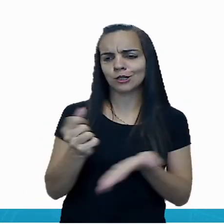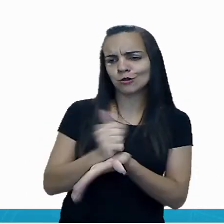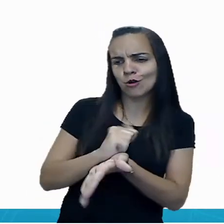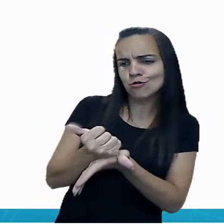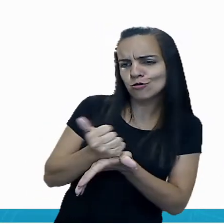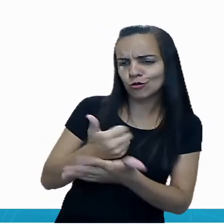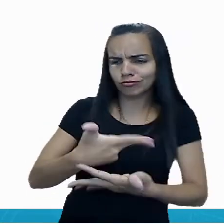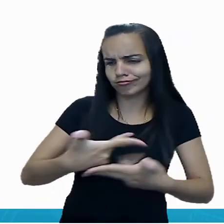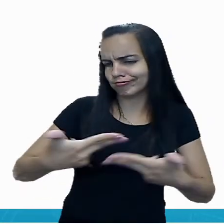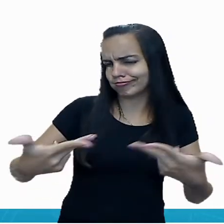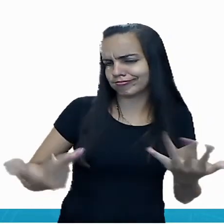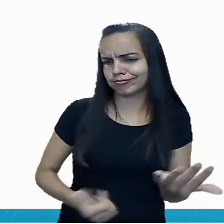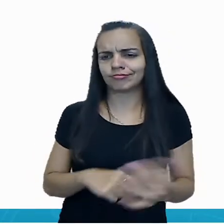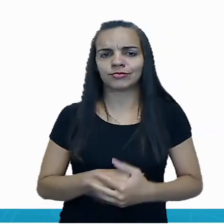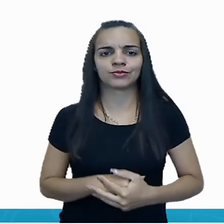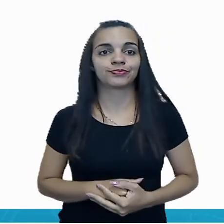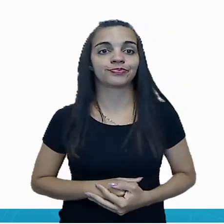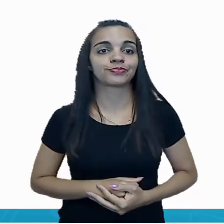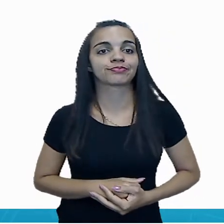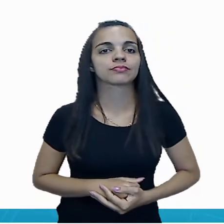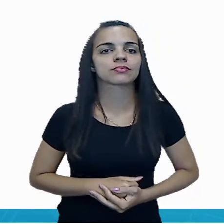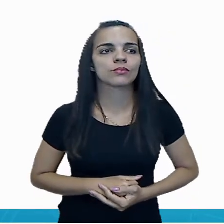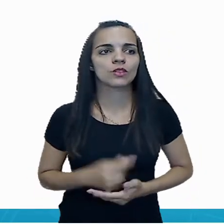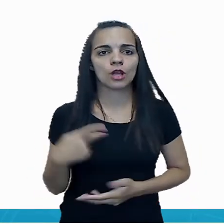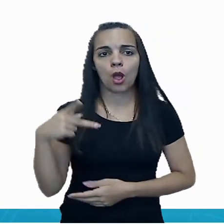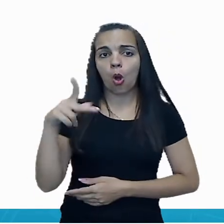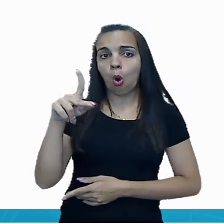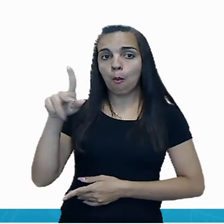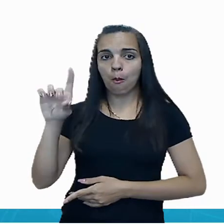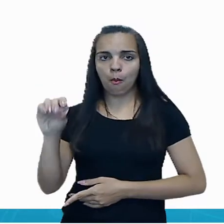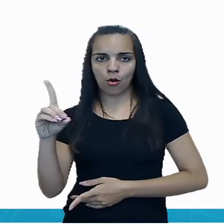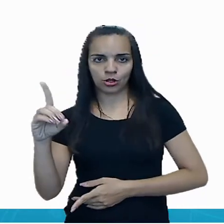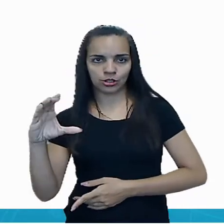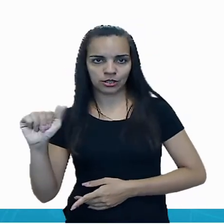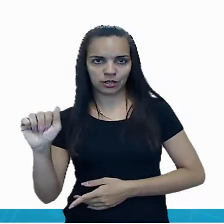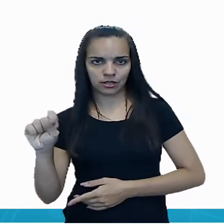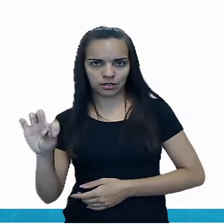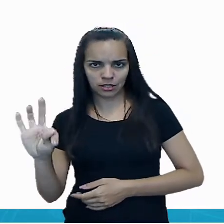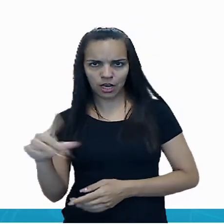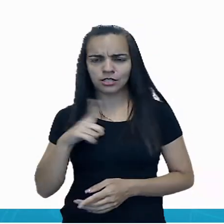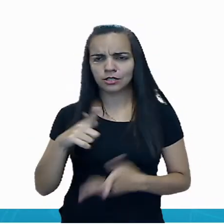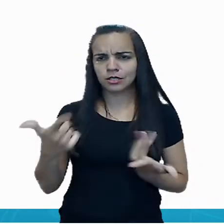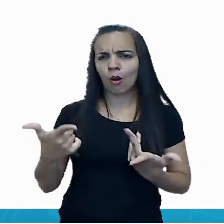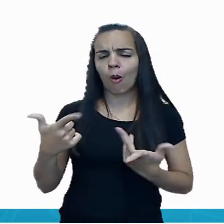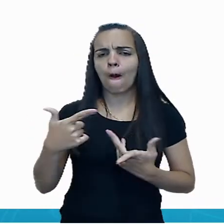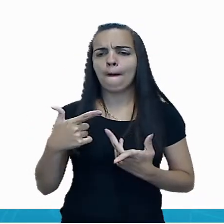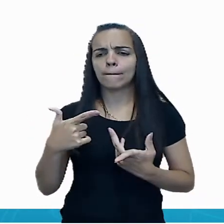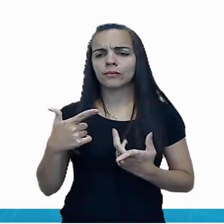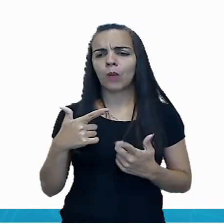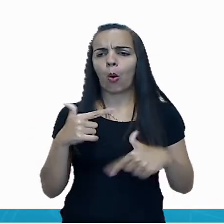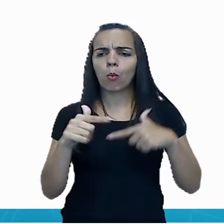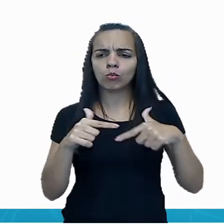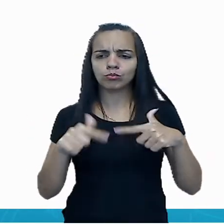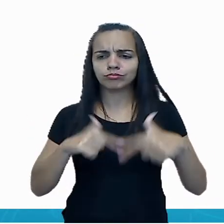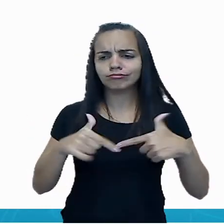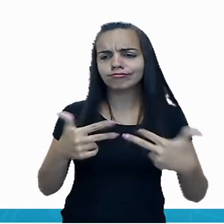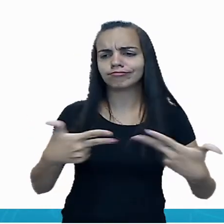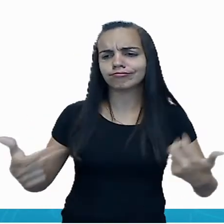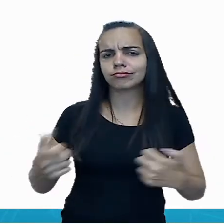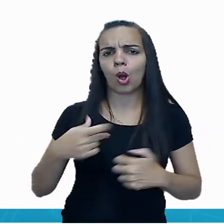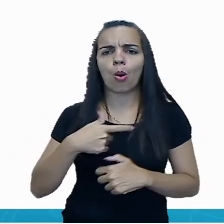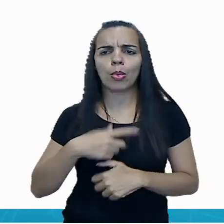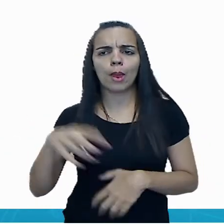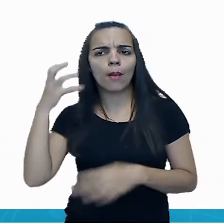um universo de conteúdo. O podcast, eles são programas de áudio, como a gente acabou de falar.